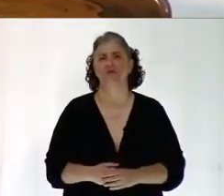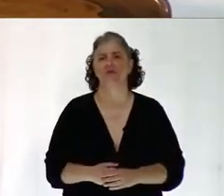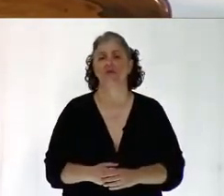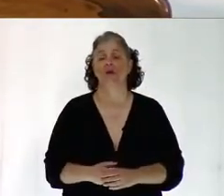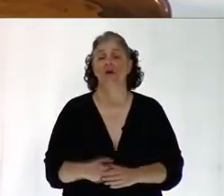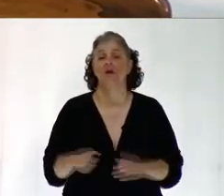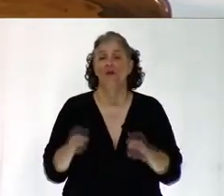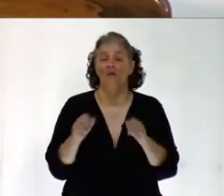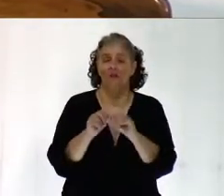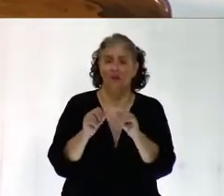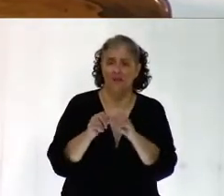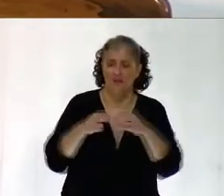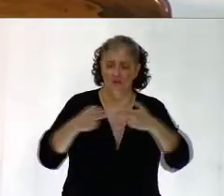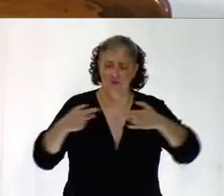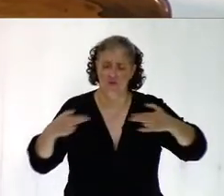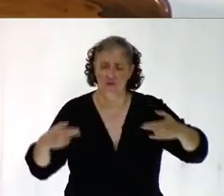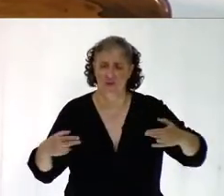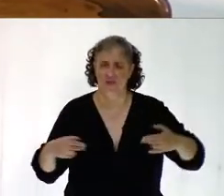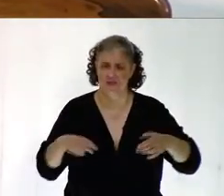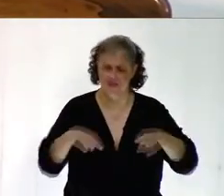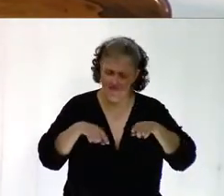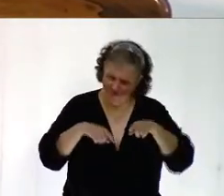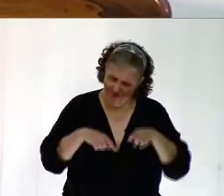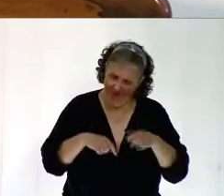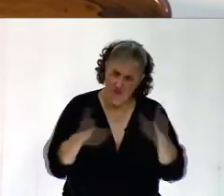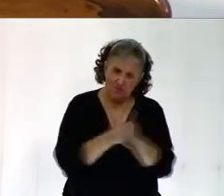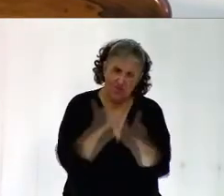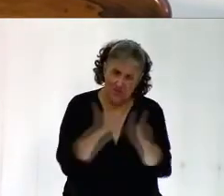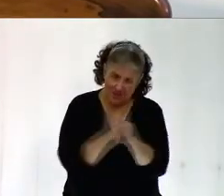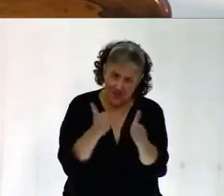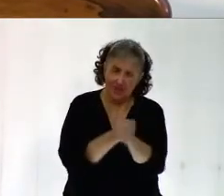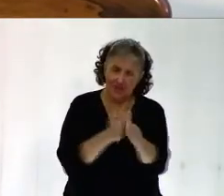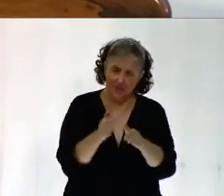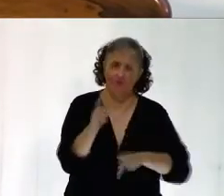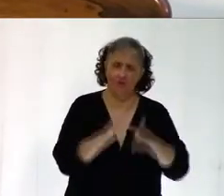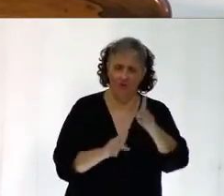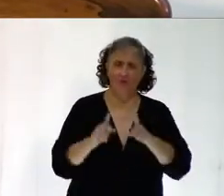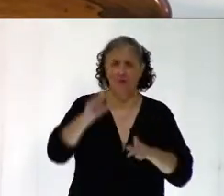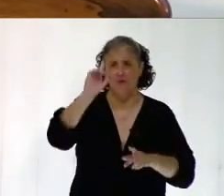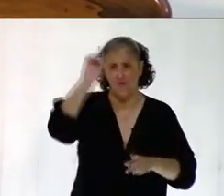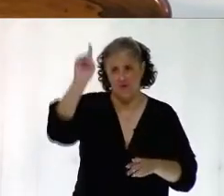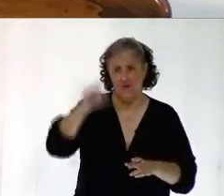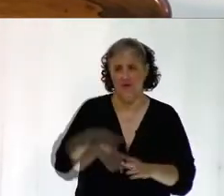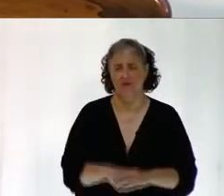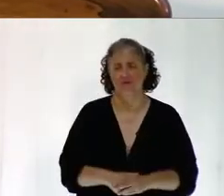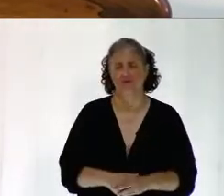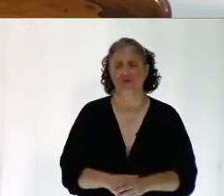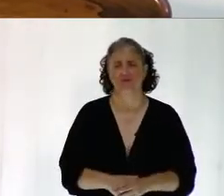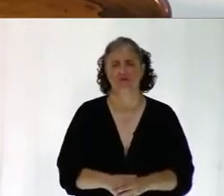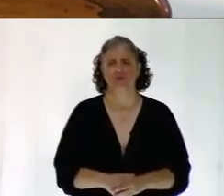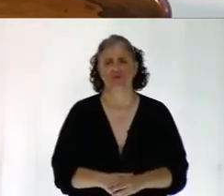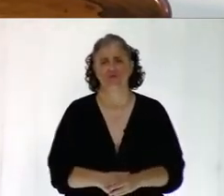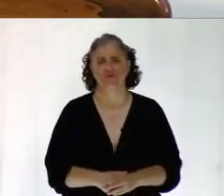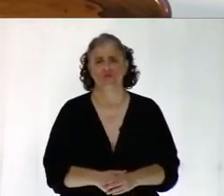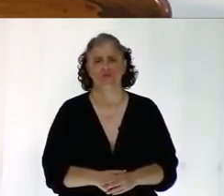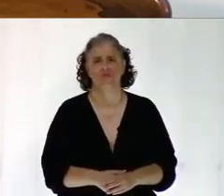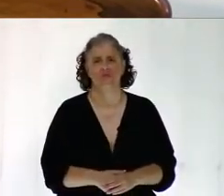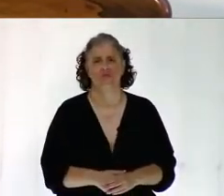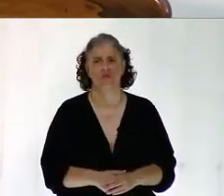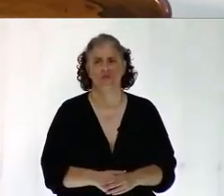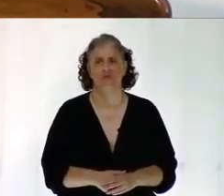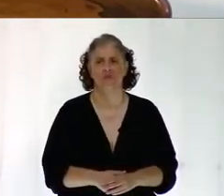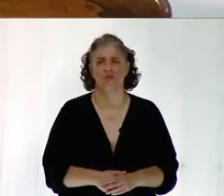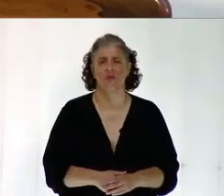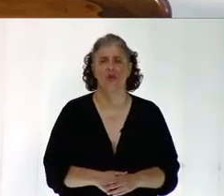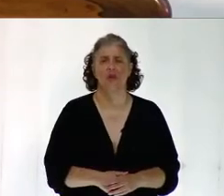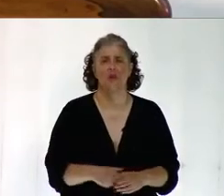ao povo de deus e as nações que jesus não havia chegado a cruz ainda é por isso que ele está tentando